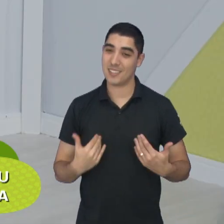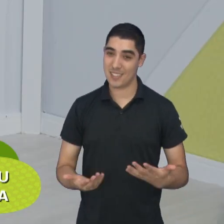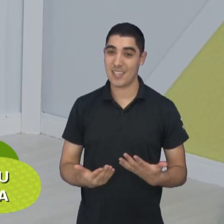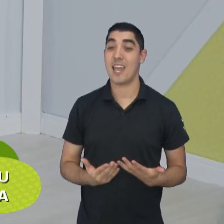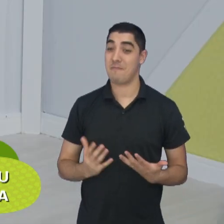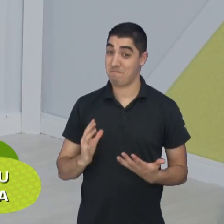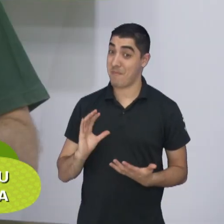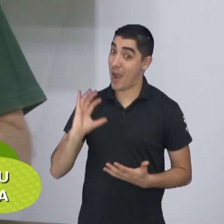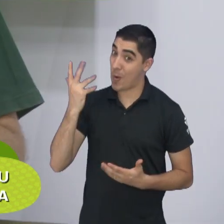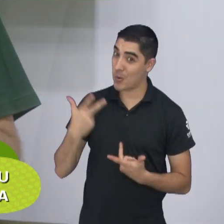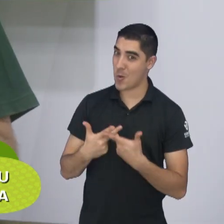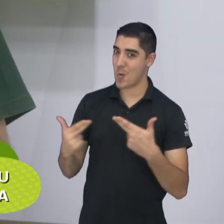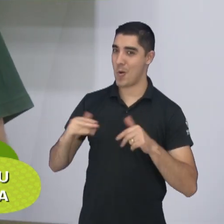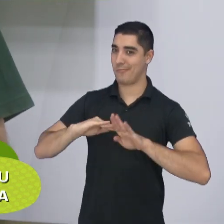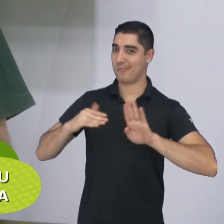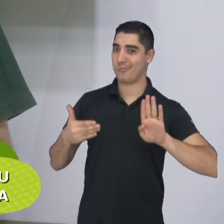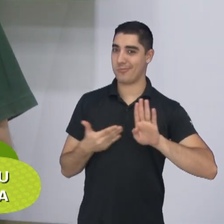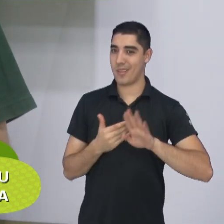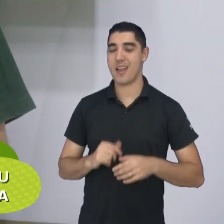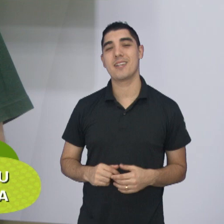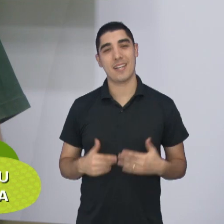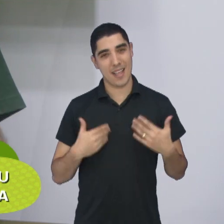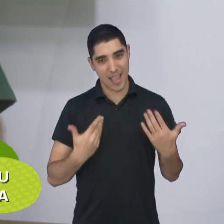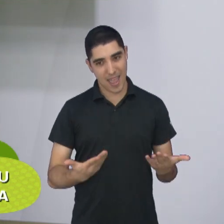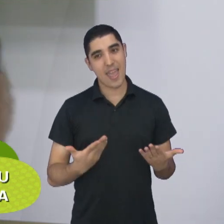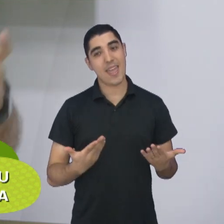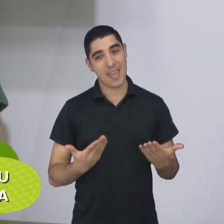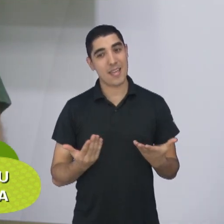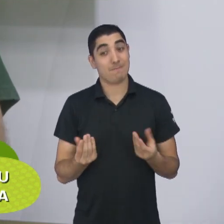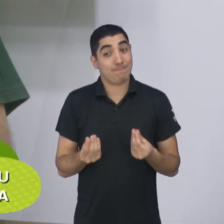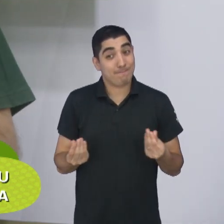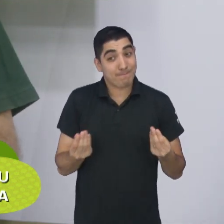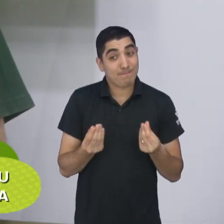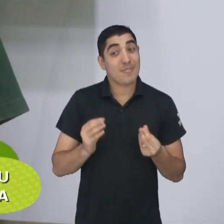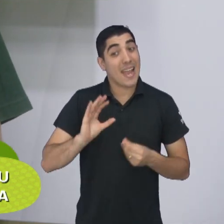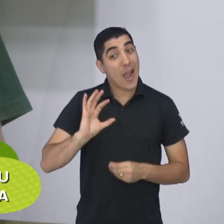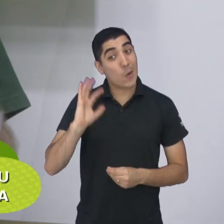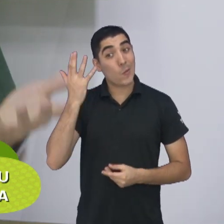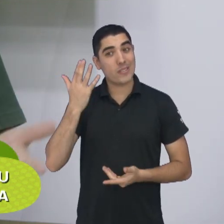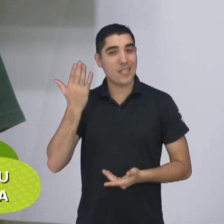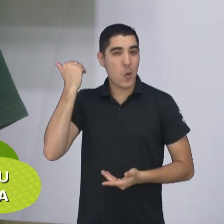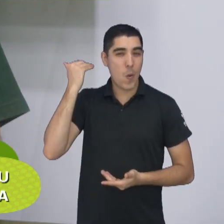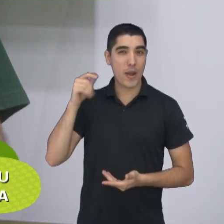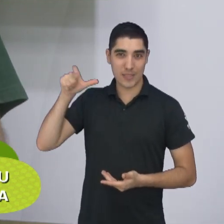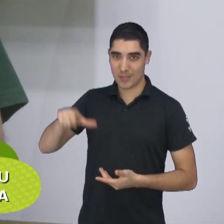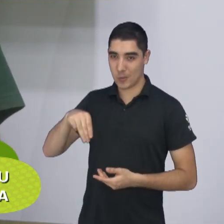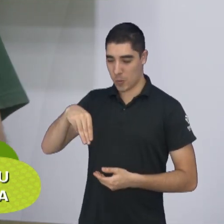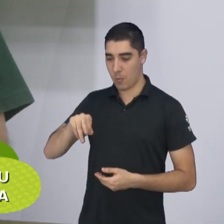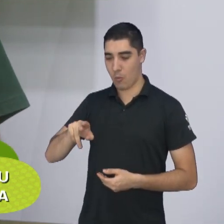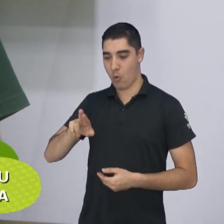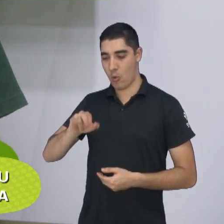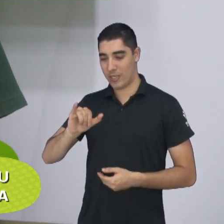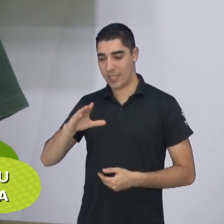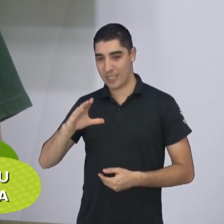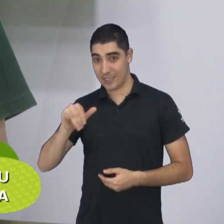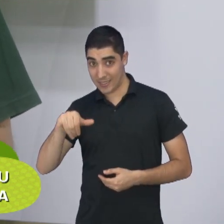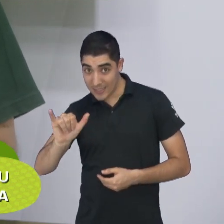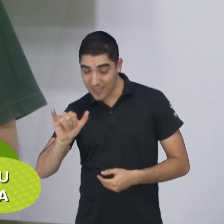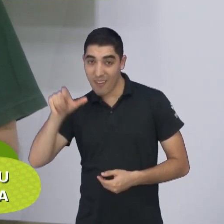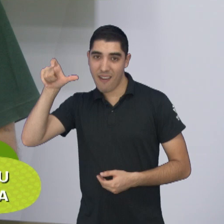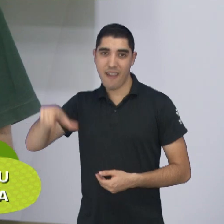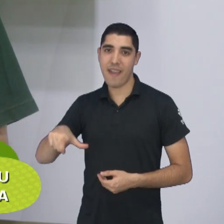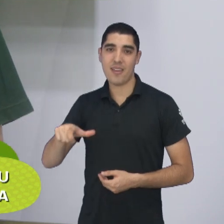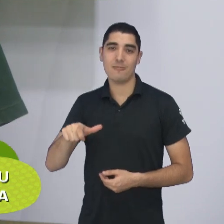circunstâncias. Enfim, por acordos que não, segundo ele, né, acordos que a CBF acabou